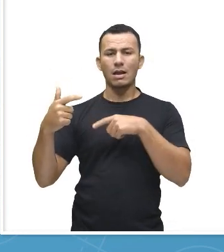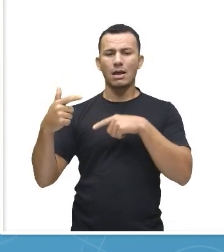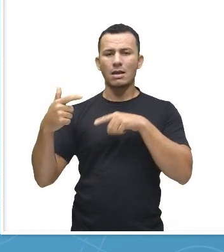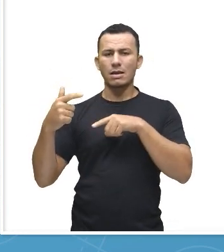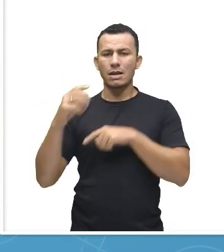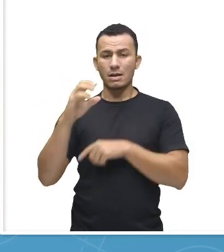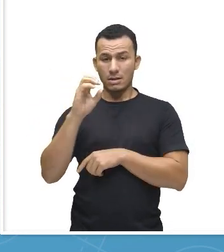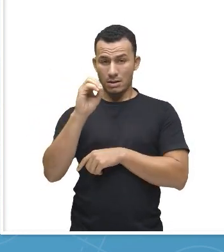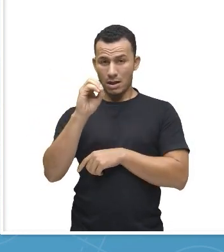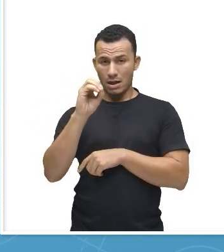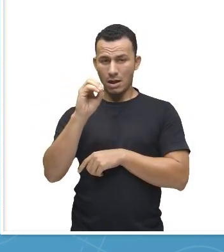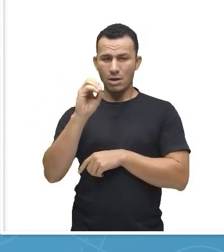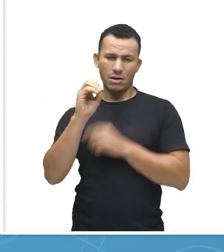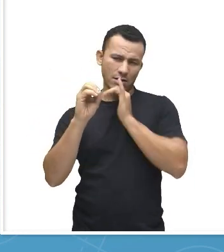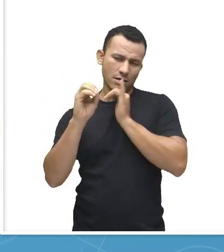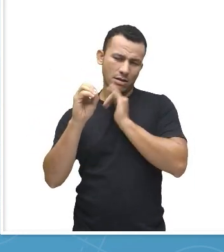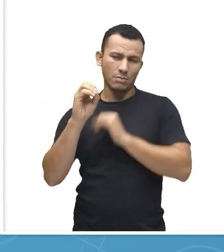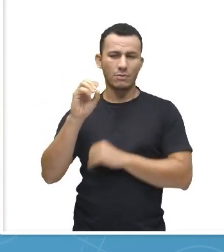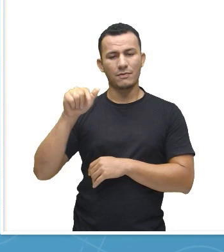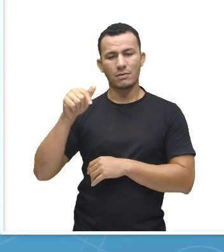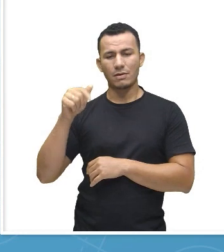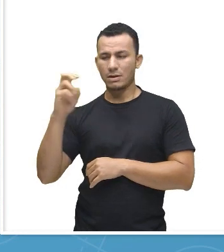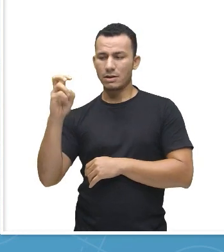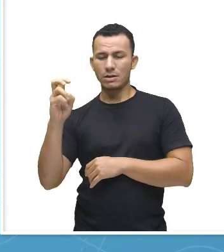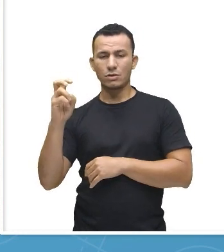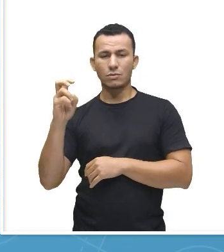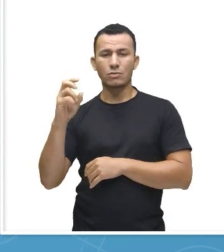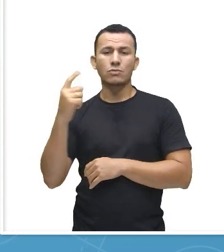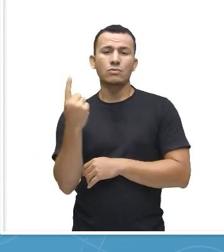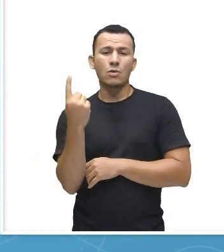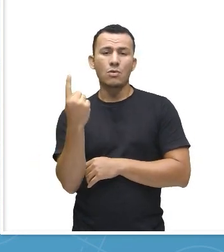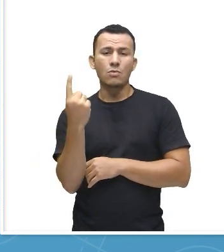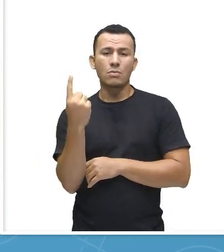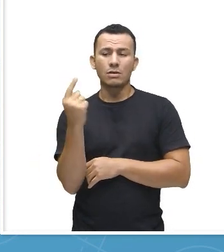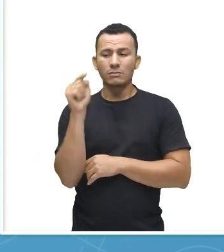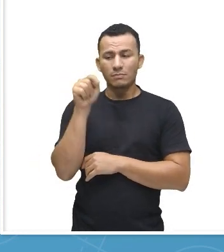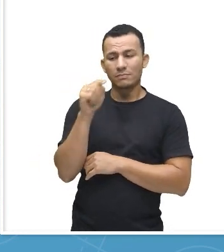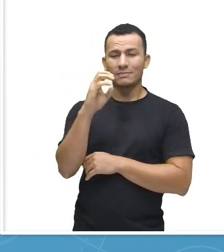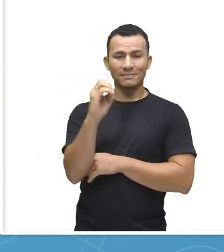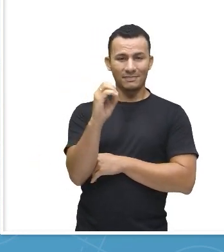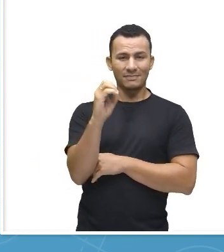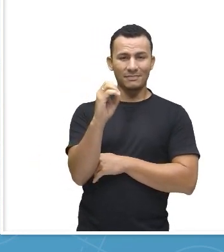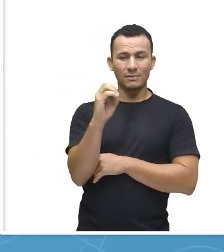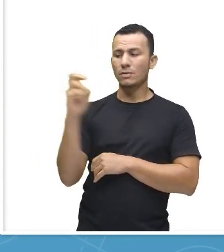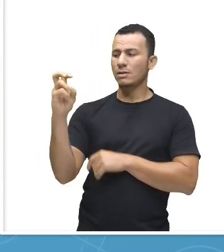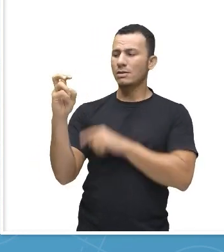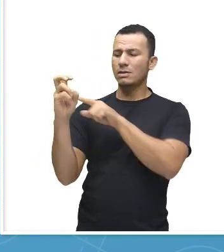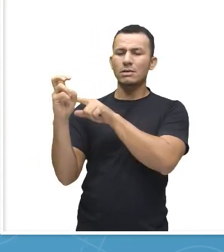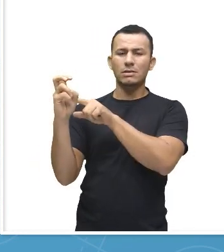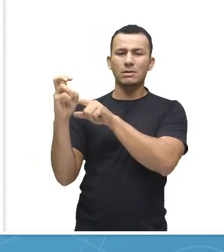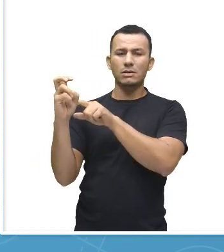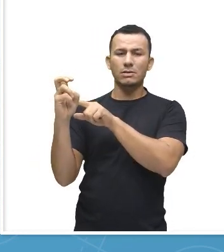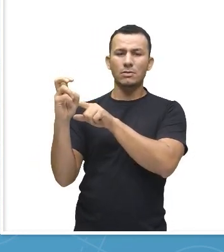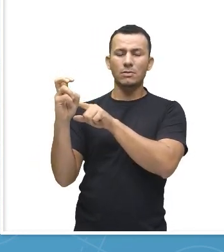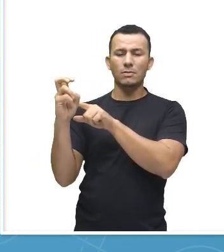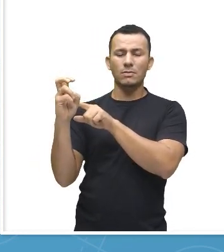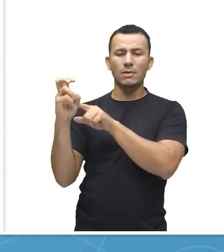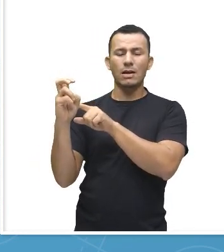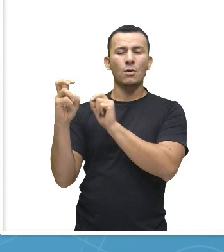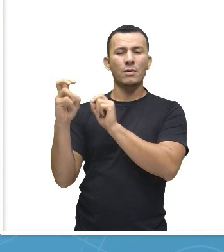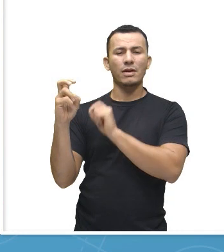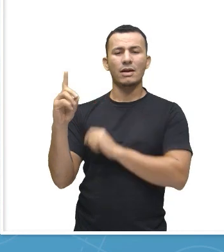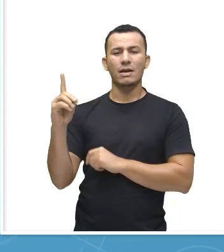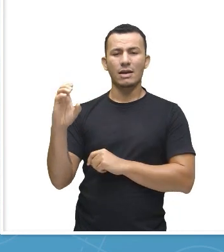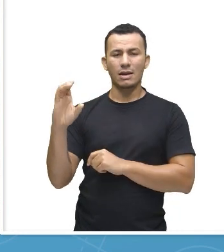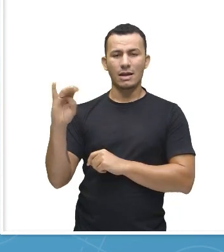fosse 0,5, né? Você tem uma casa após a vírgula. Então, o 5 está na casinha dos décimos. Nós